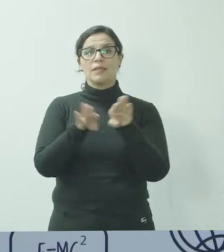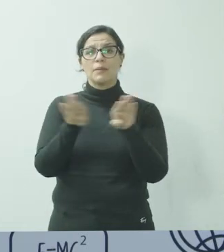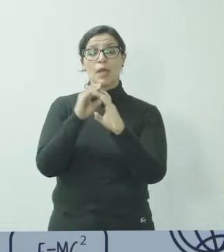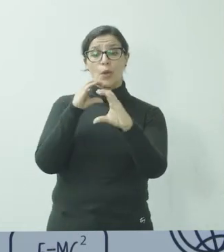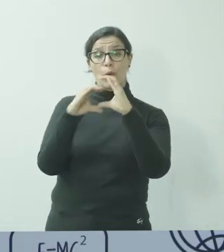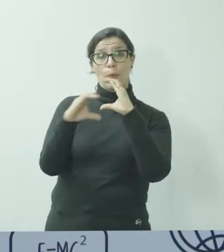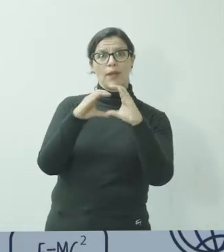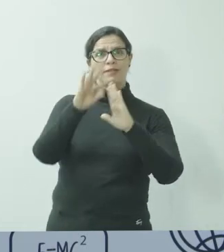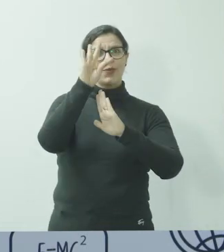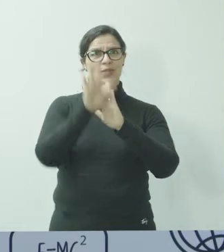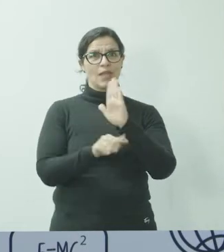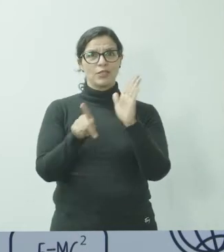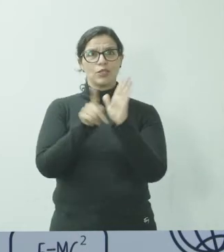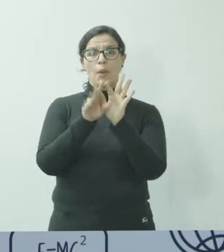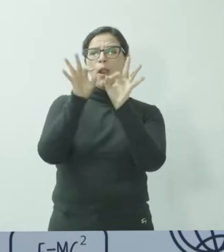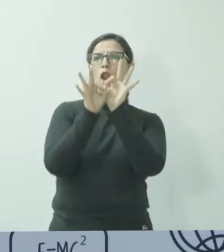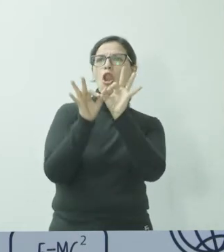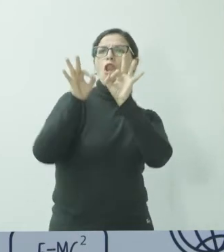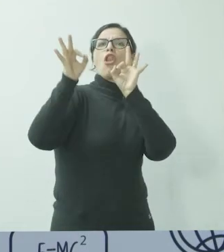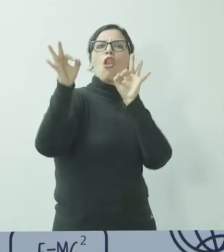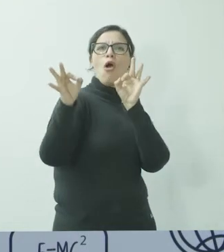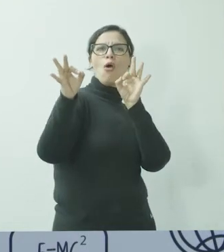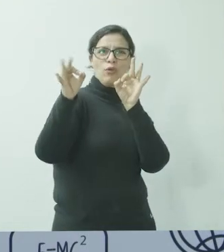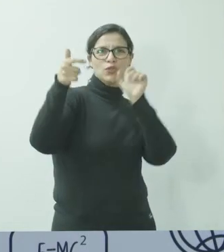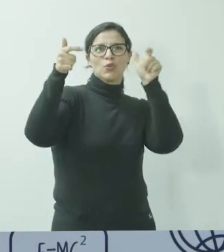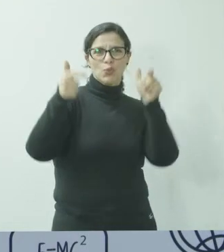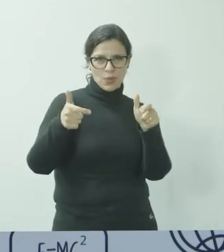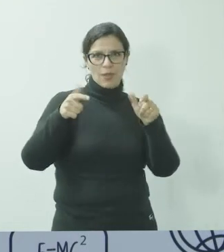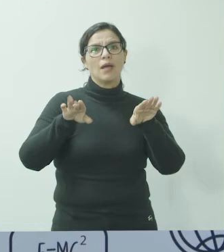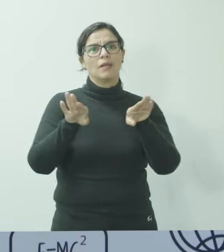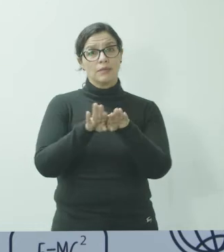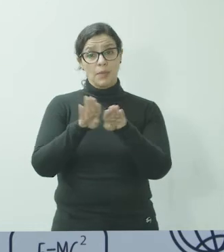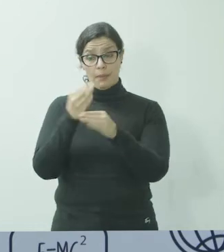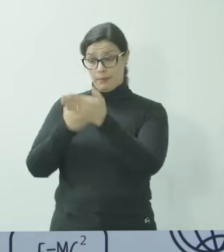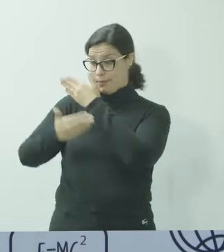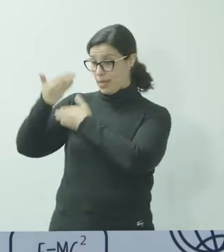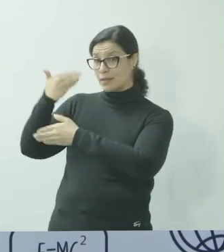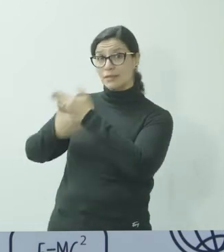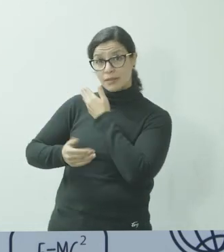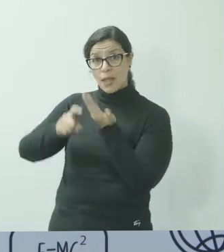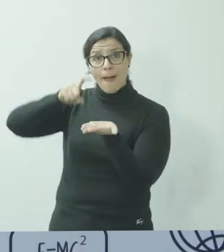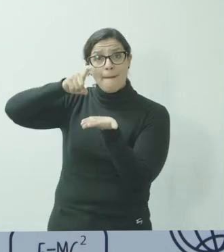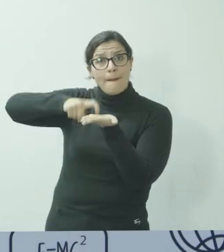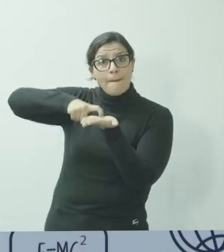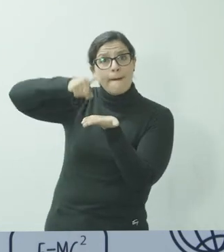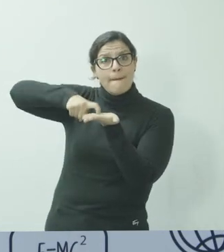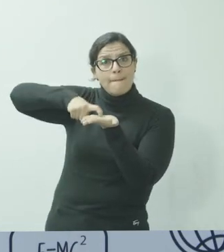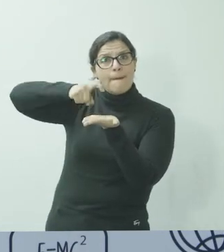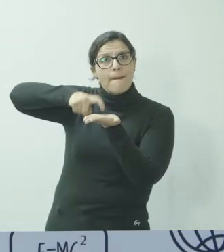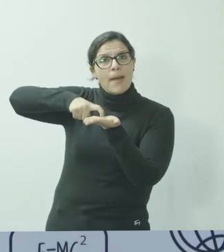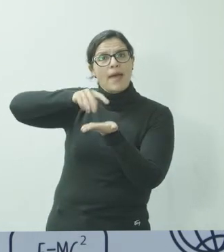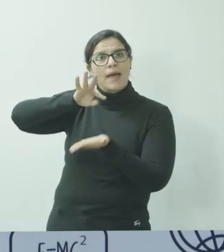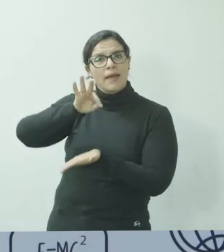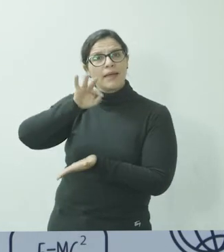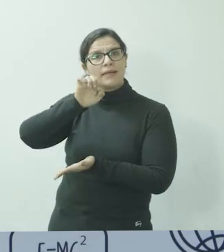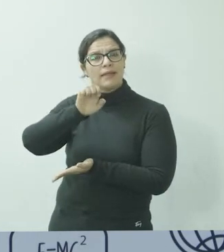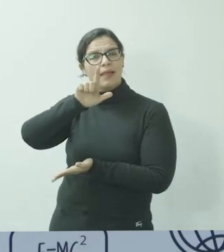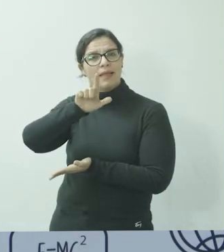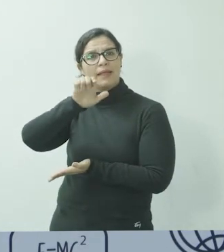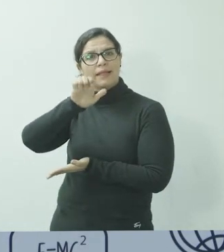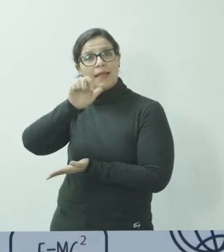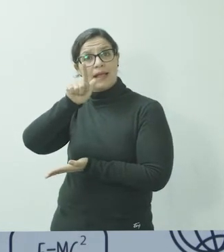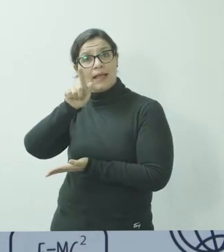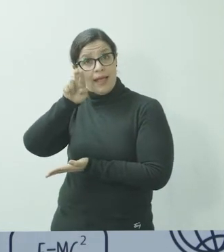comunicação a longa distância então naquela época foi bastante importante Lembrando que nesse